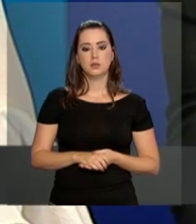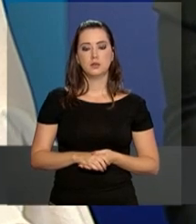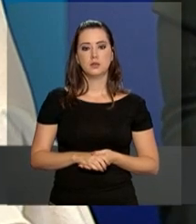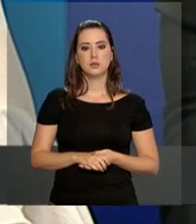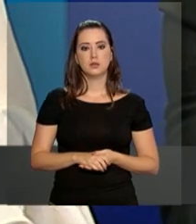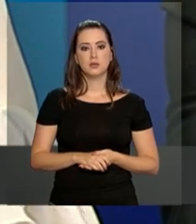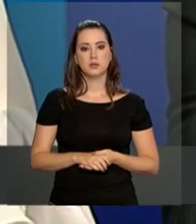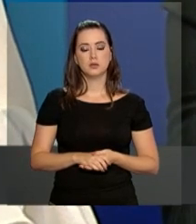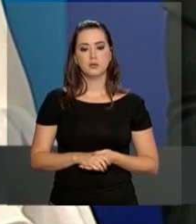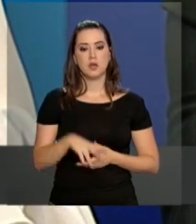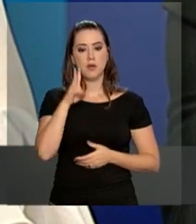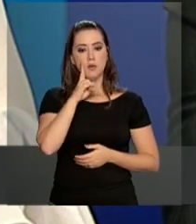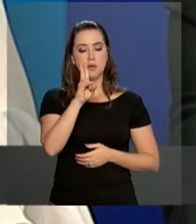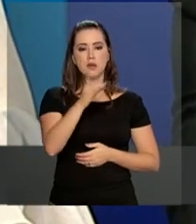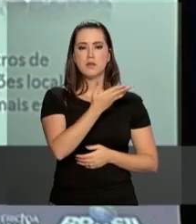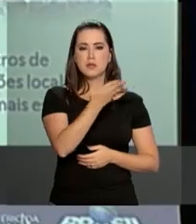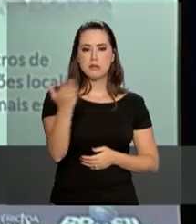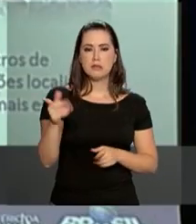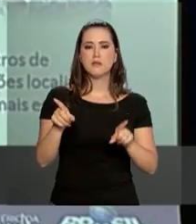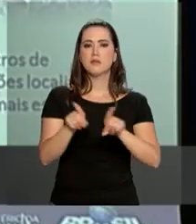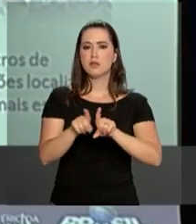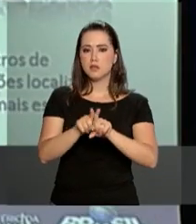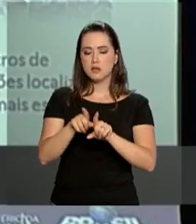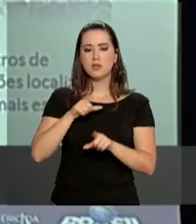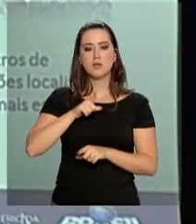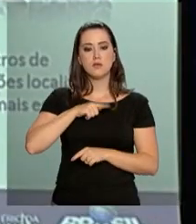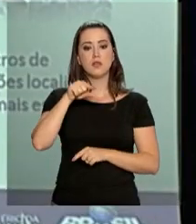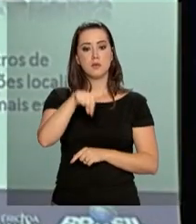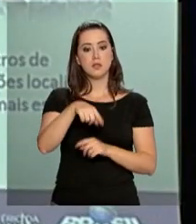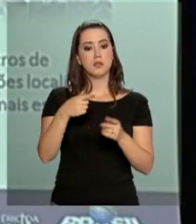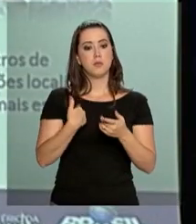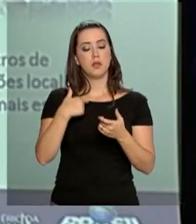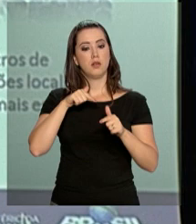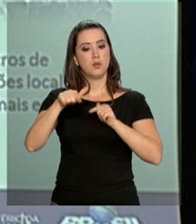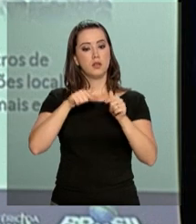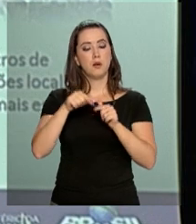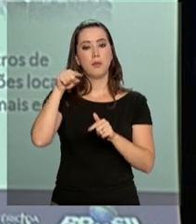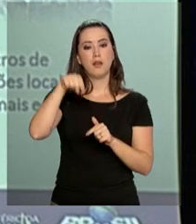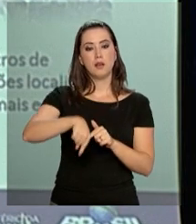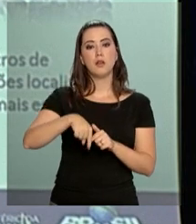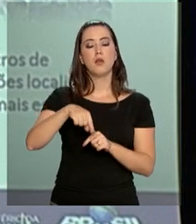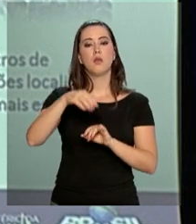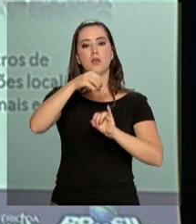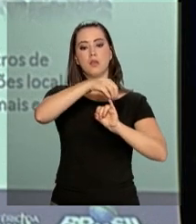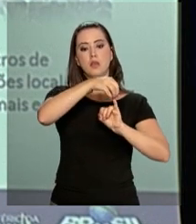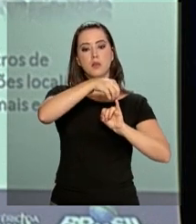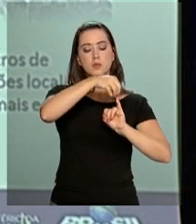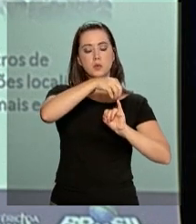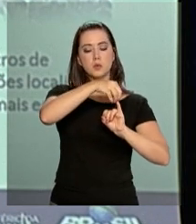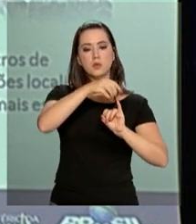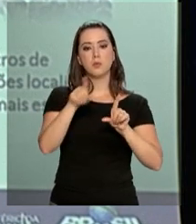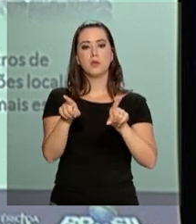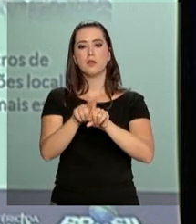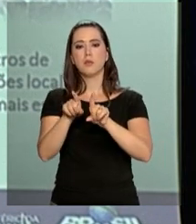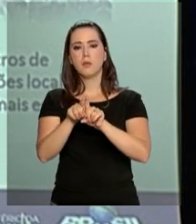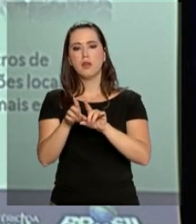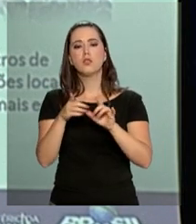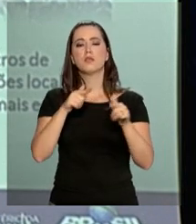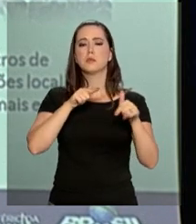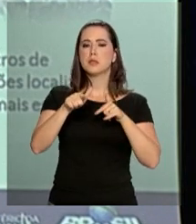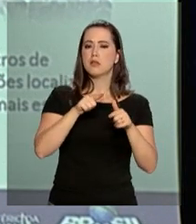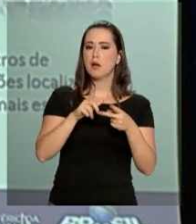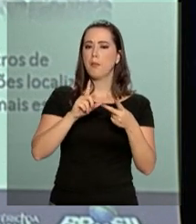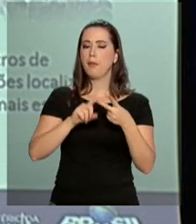para vocês verem nós tivemos também um plantão aqui no inep conforme já lhe disse já lhes disse também tivemos um plantão